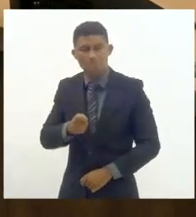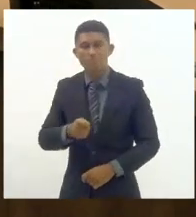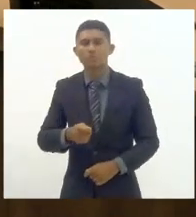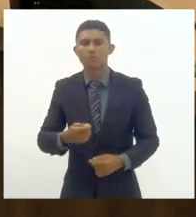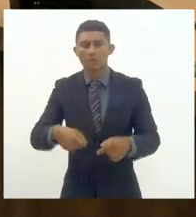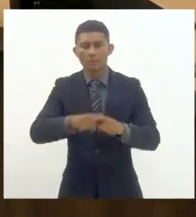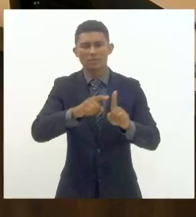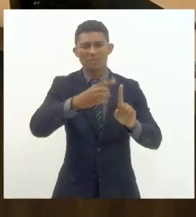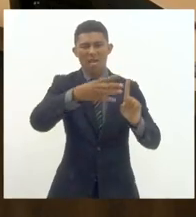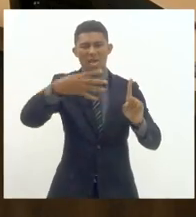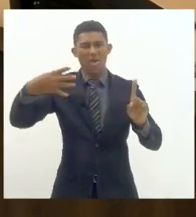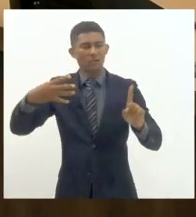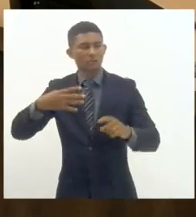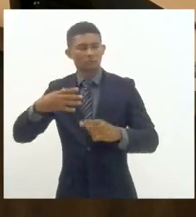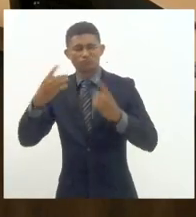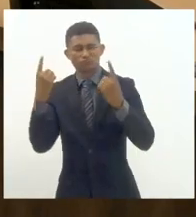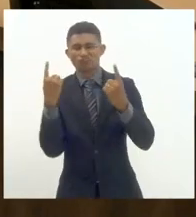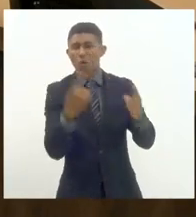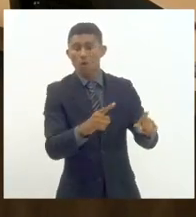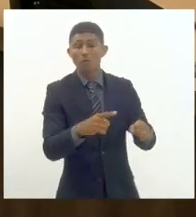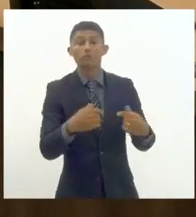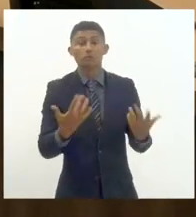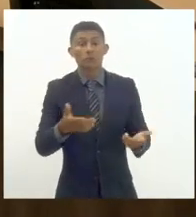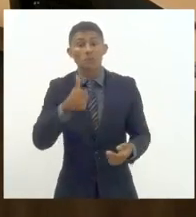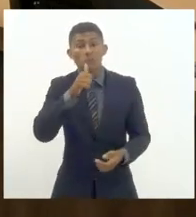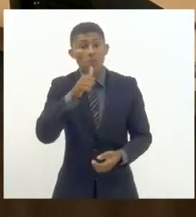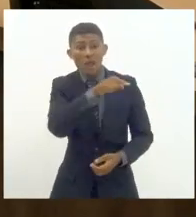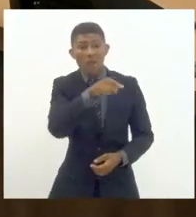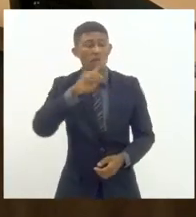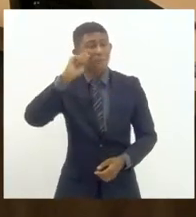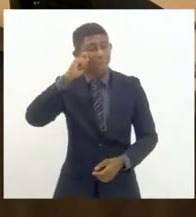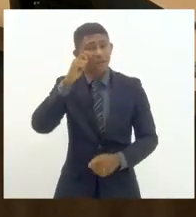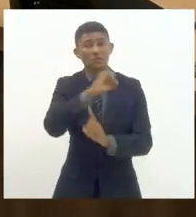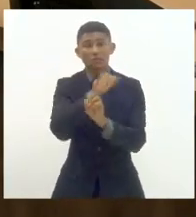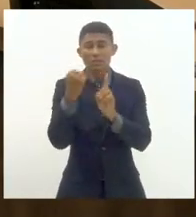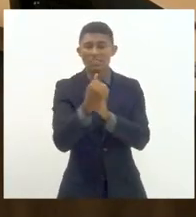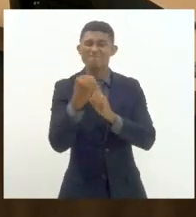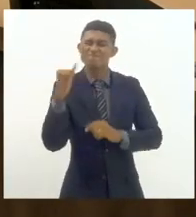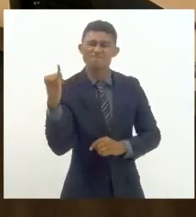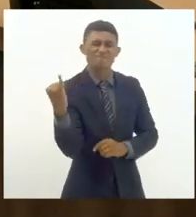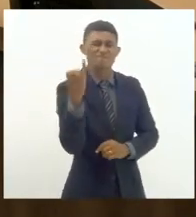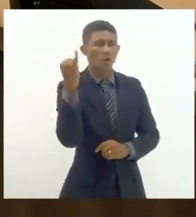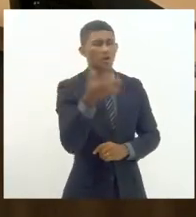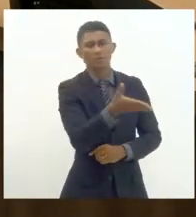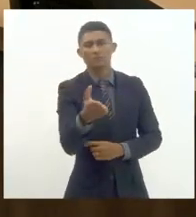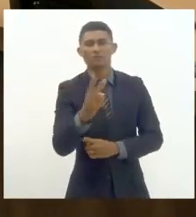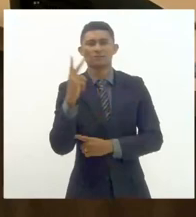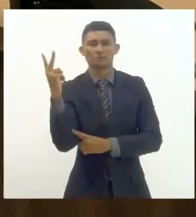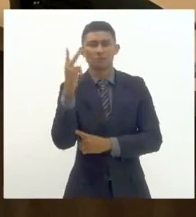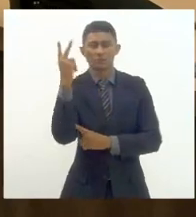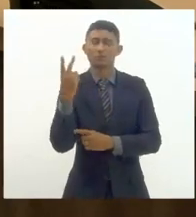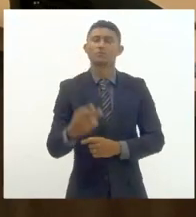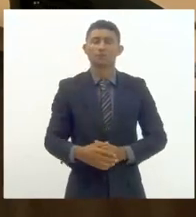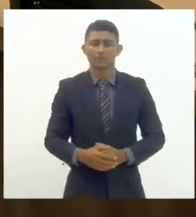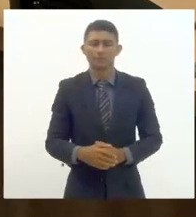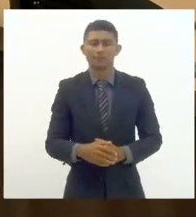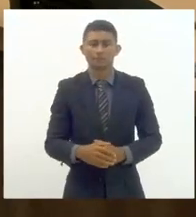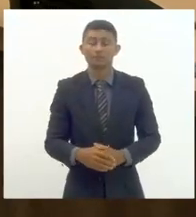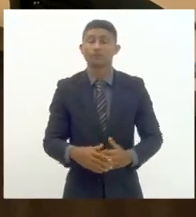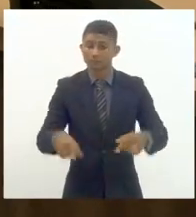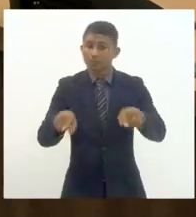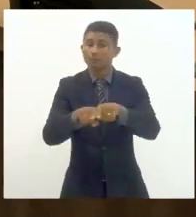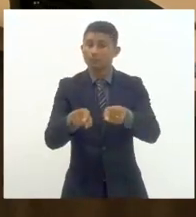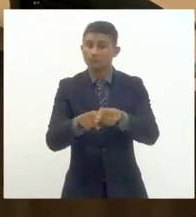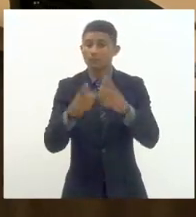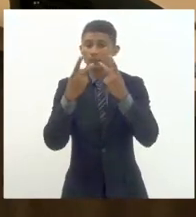o papel de mulheres pretas nessa sociedade quando ela carrega nas suas costas toda a sociedade. E aí, senhor presidente, muito importante